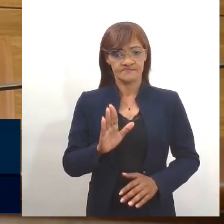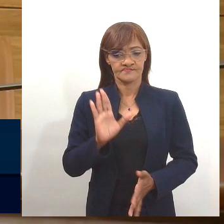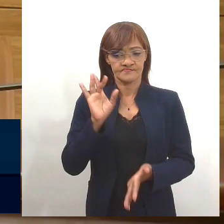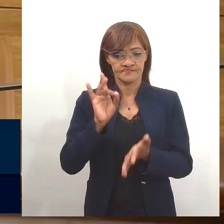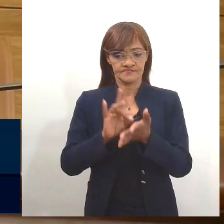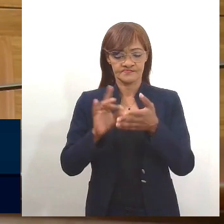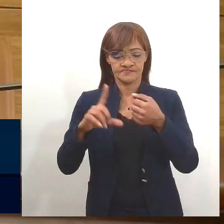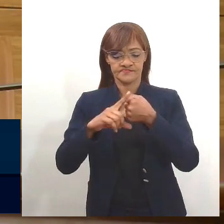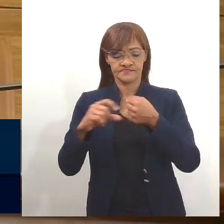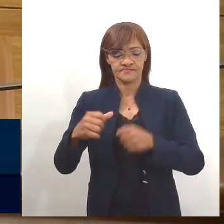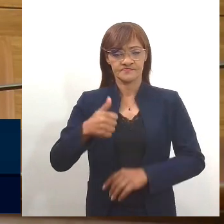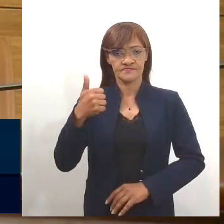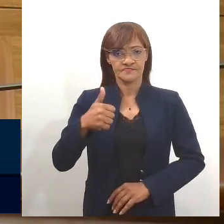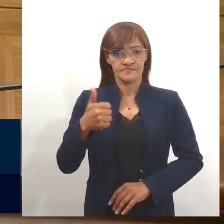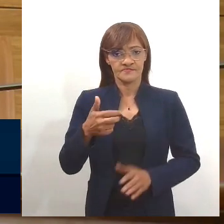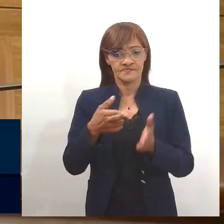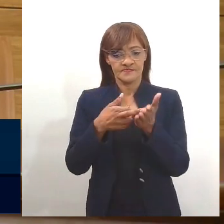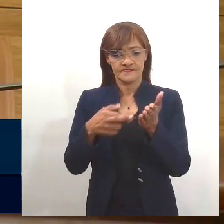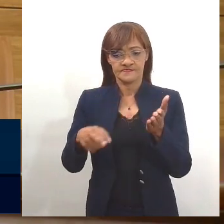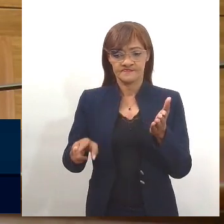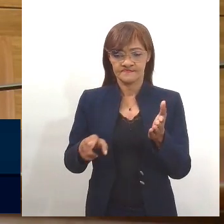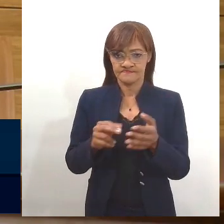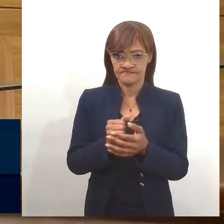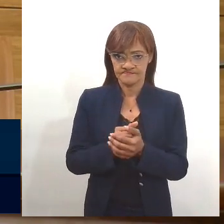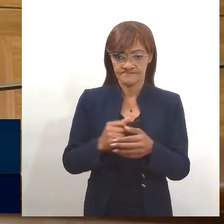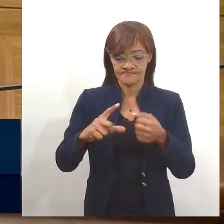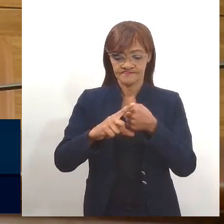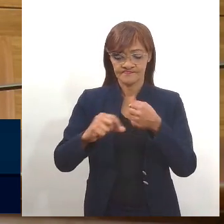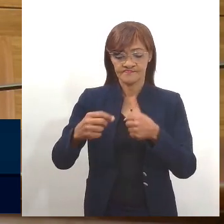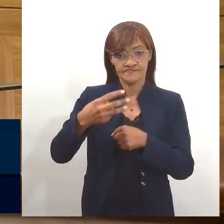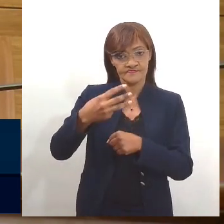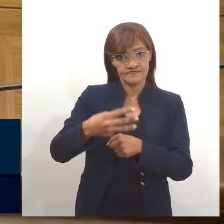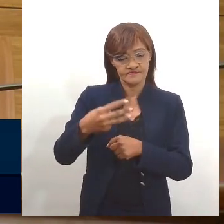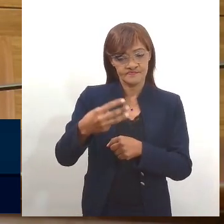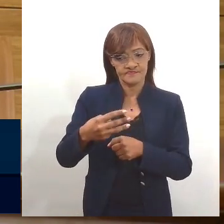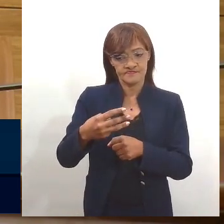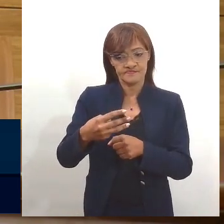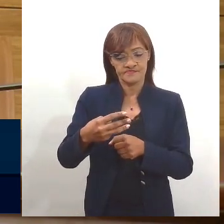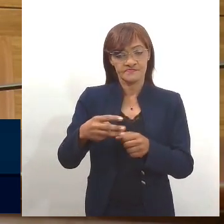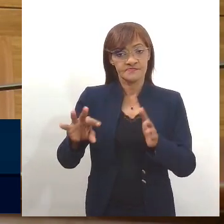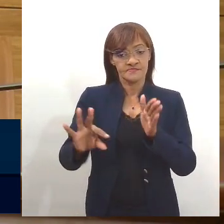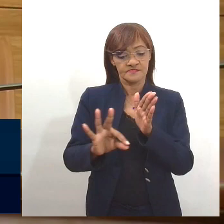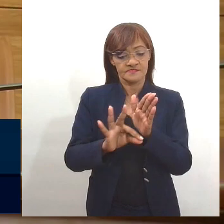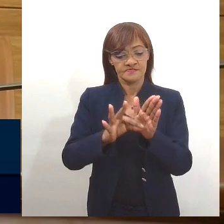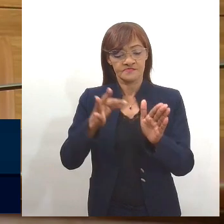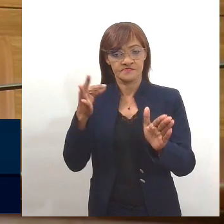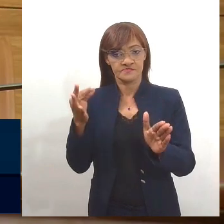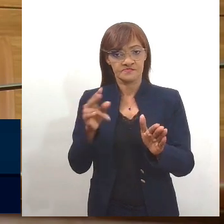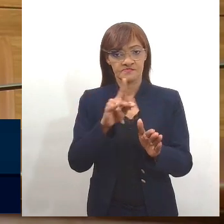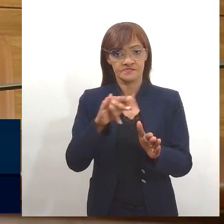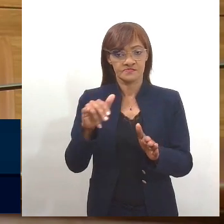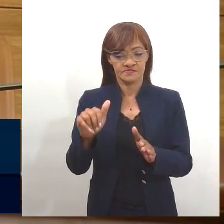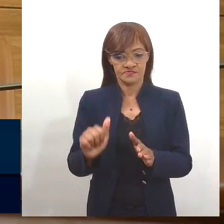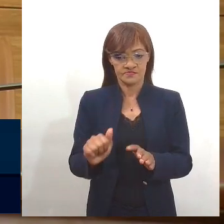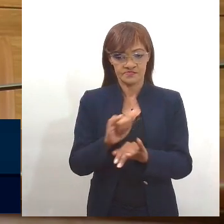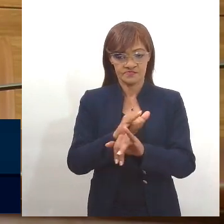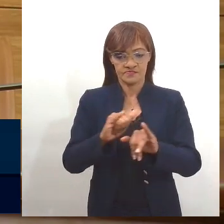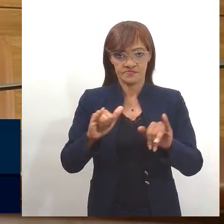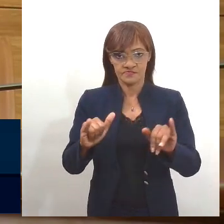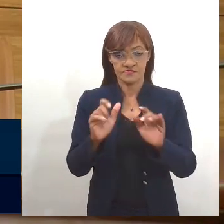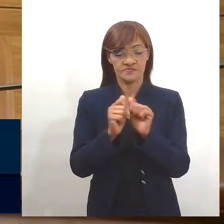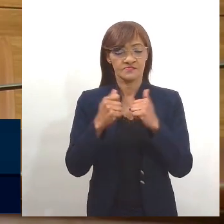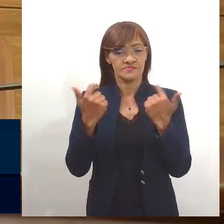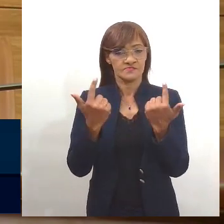resolução. Artigo 3º. Esta resolução entra em vigor na data da sua publicação. Assembleia Legislativa do Estado